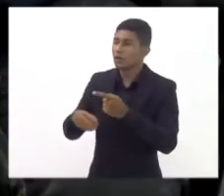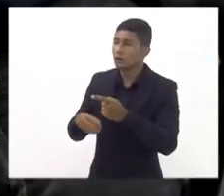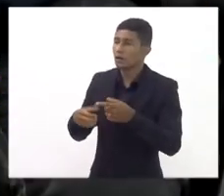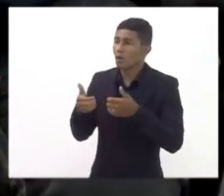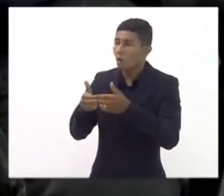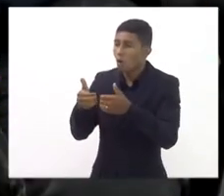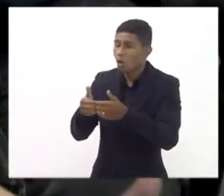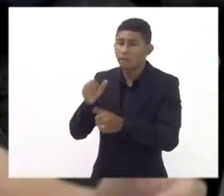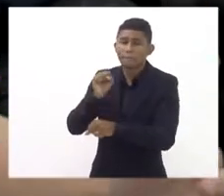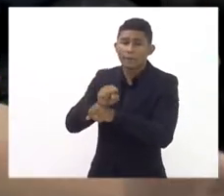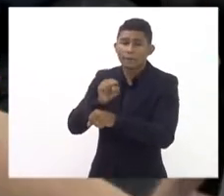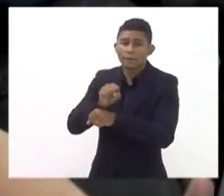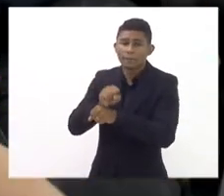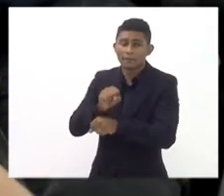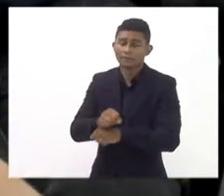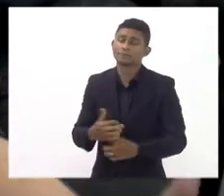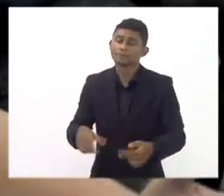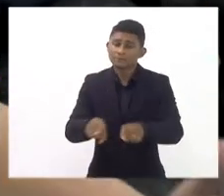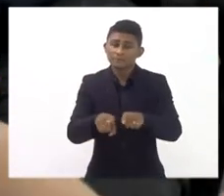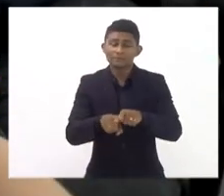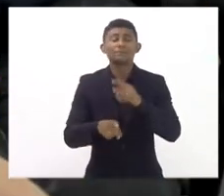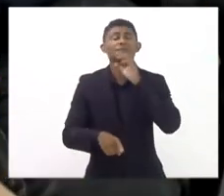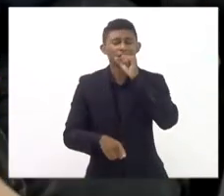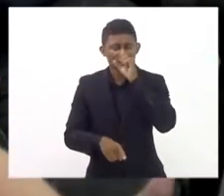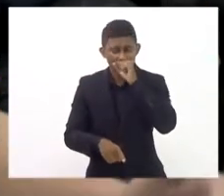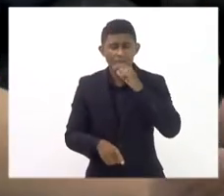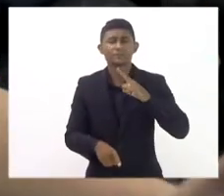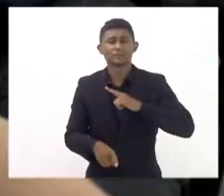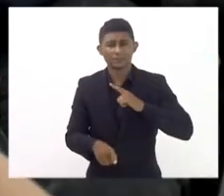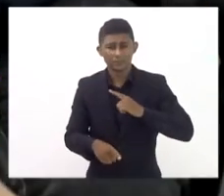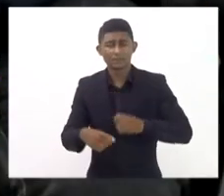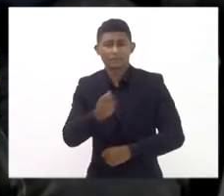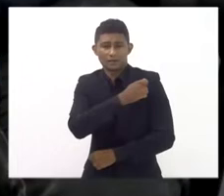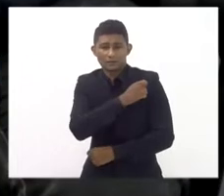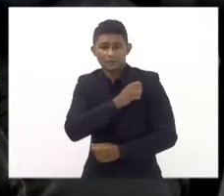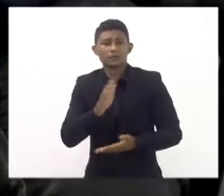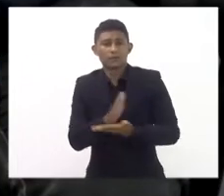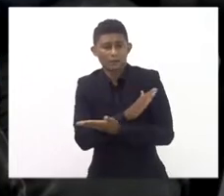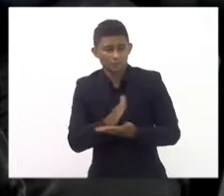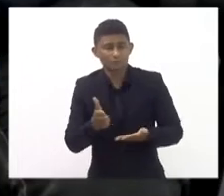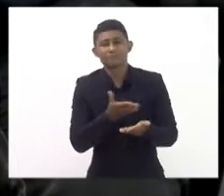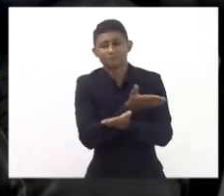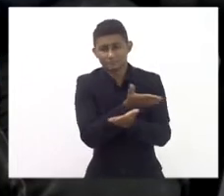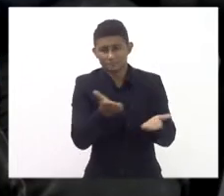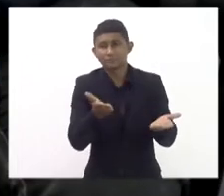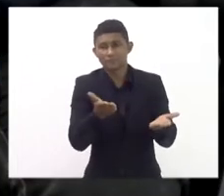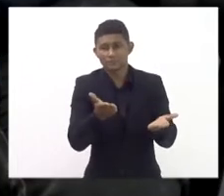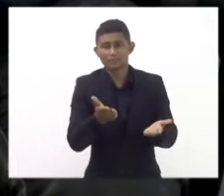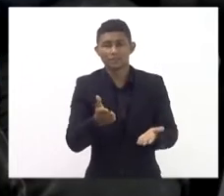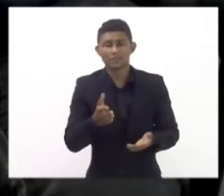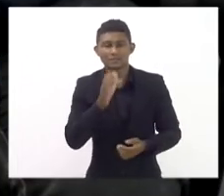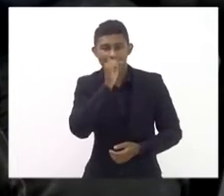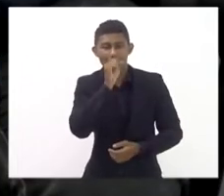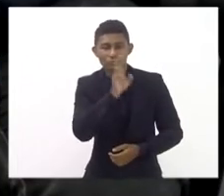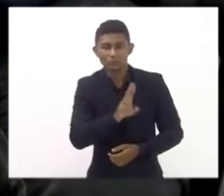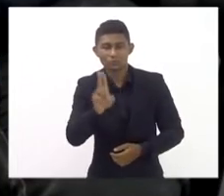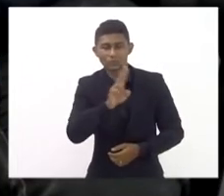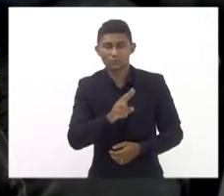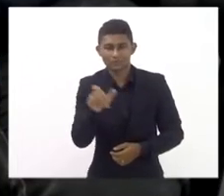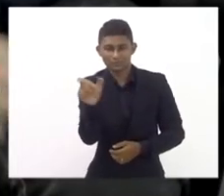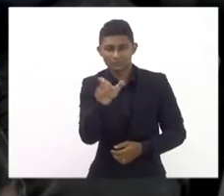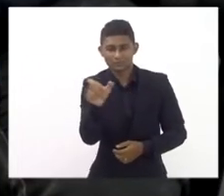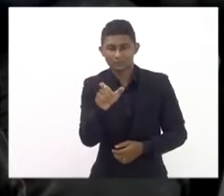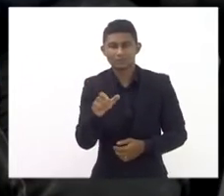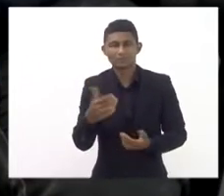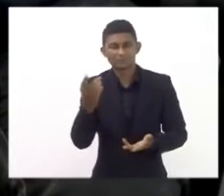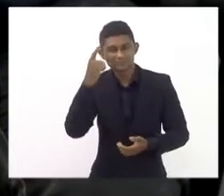aos sábados também, tem alunos que já têm acesso à gratuidade e tem essa questão também do uso aos sábados. E como o